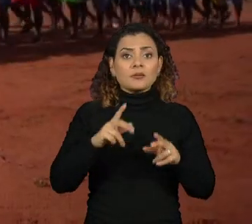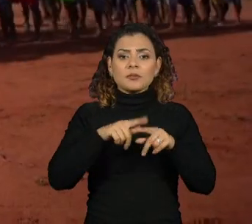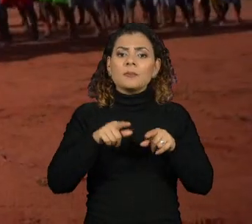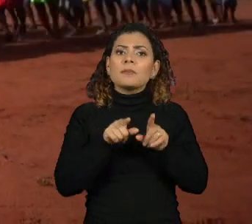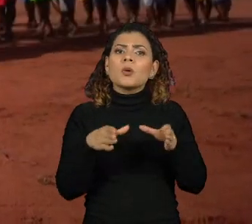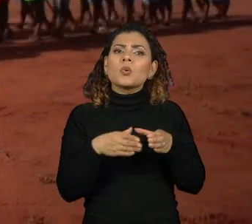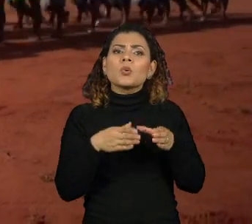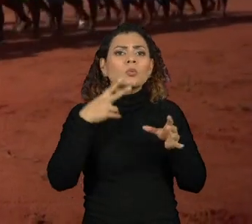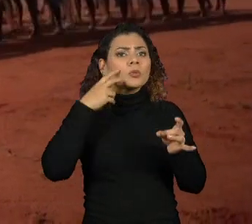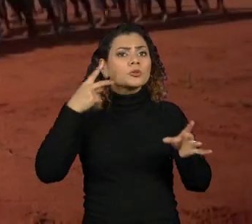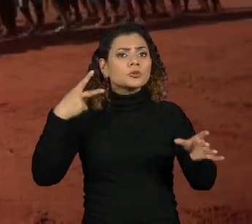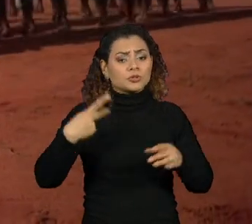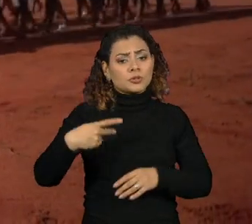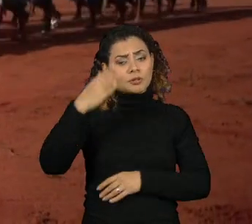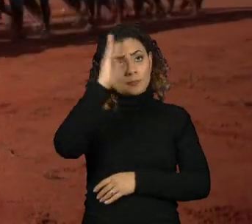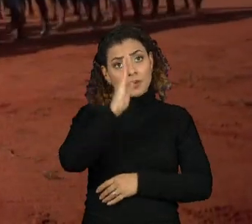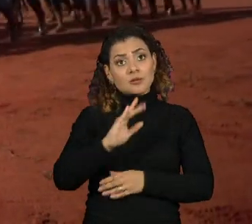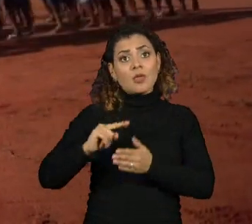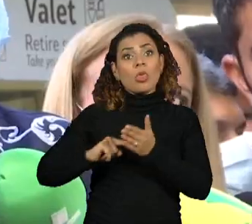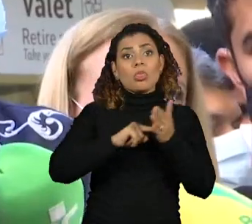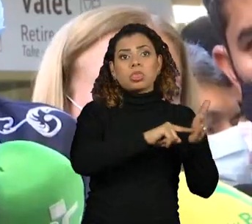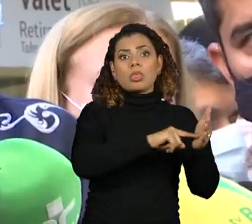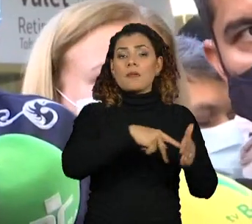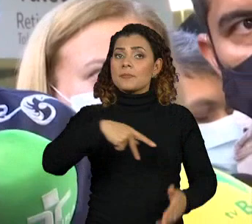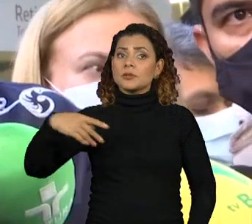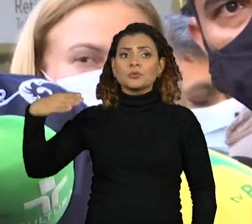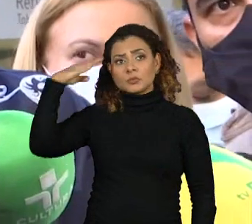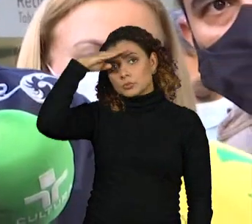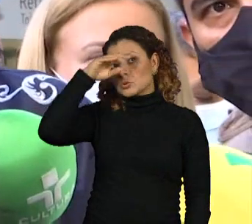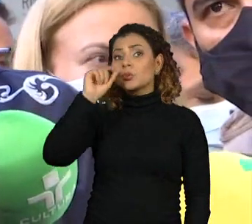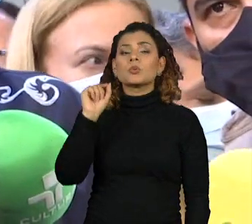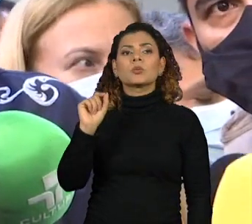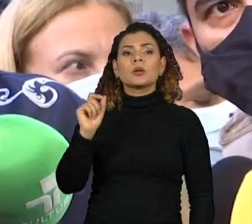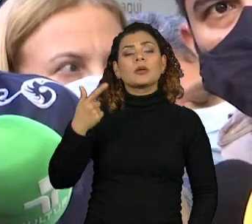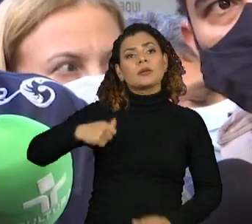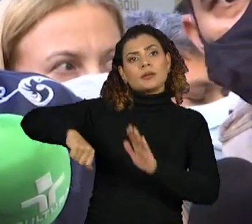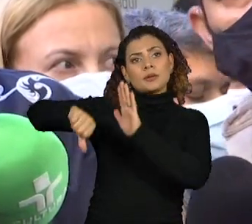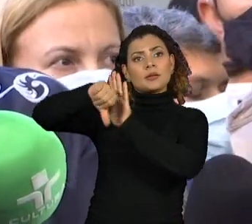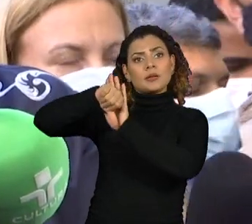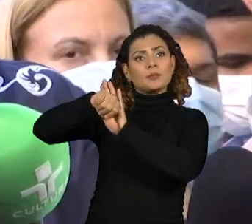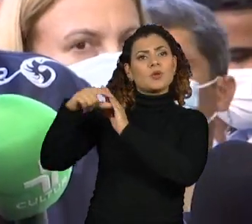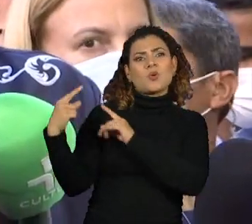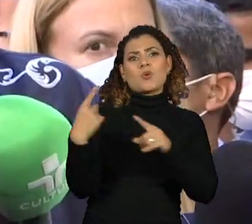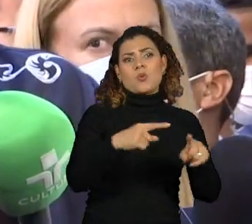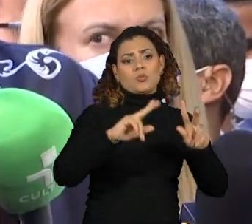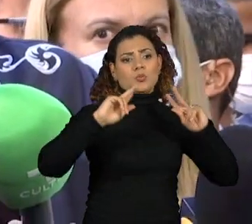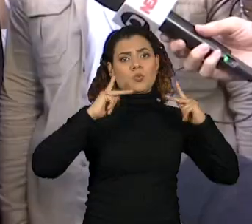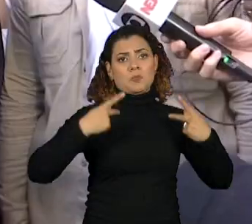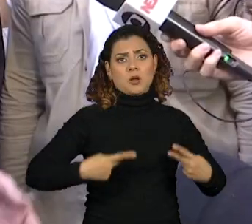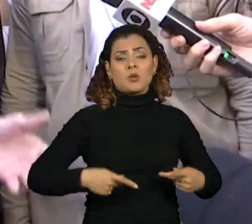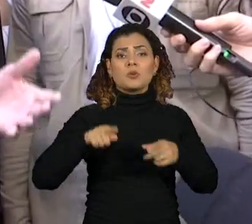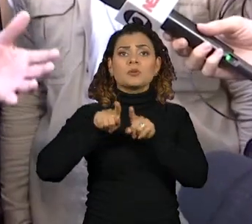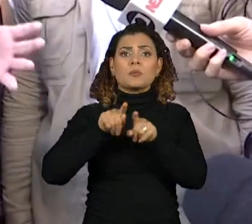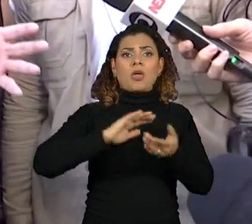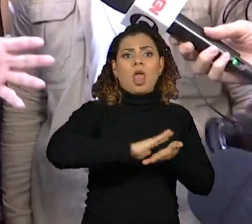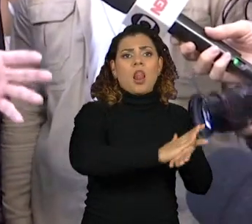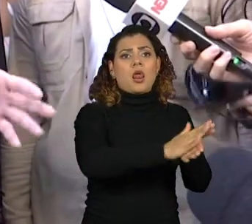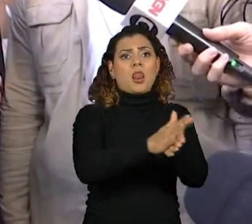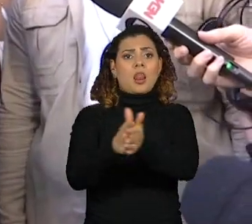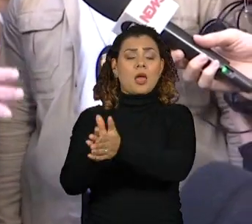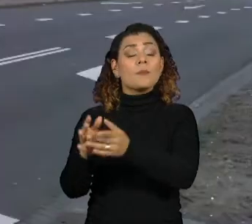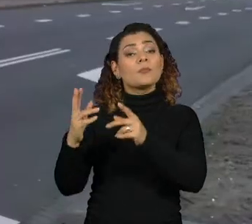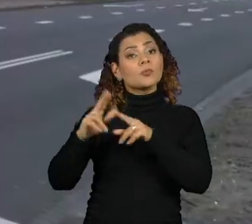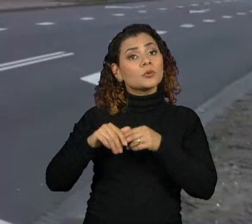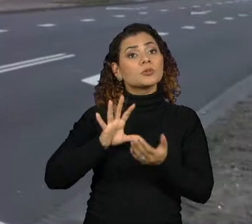Brasil, denuncia o presidente Jair Bolsonaro por crime contra a humanidade e genocídio no